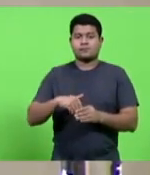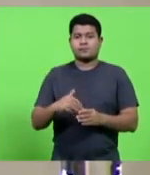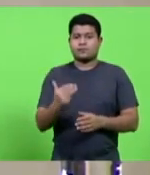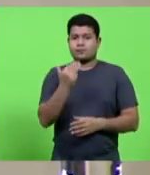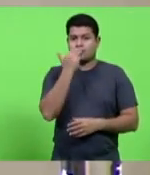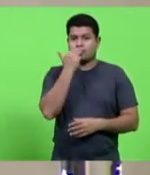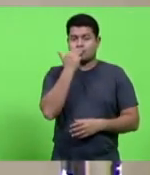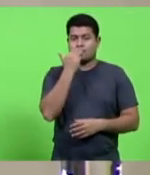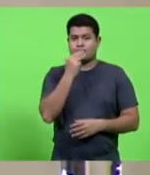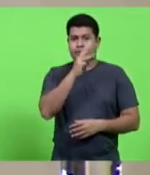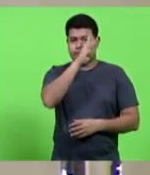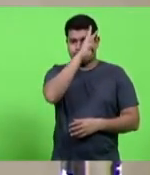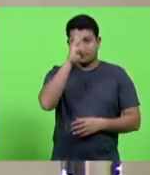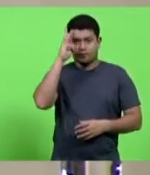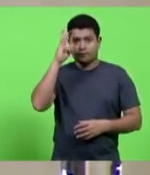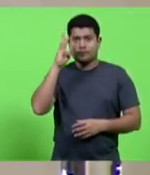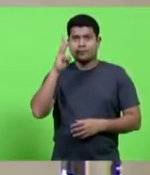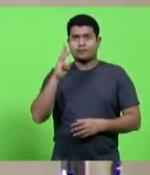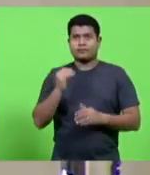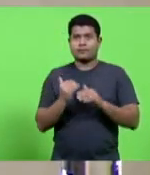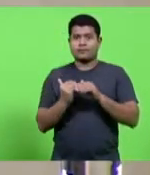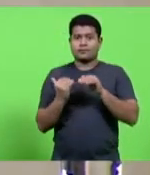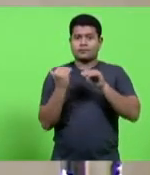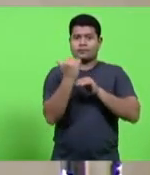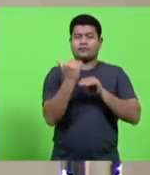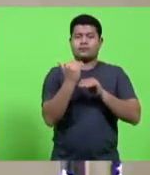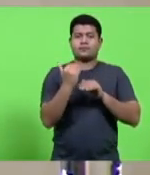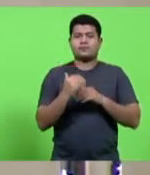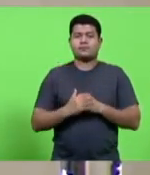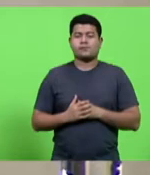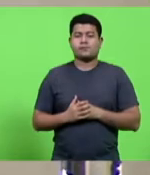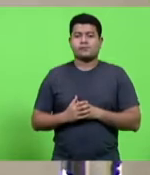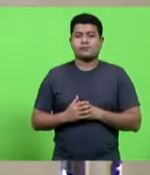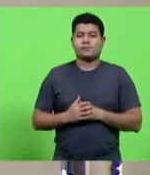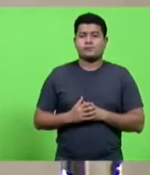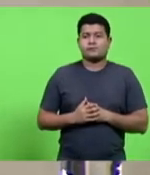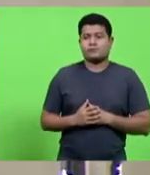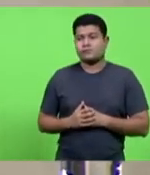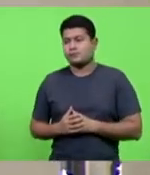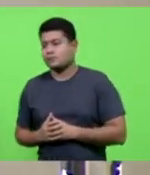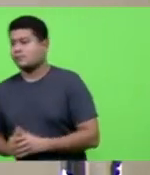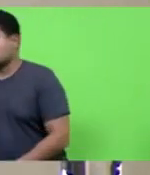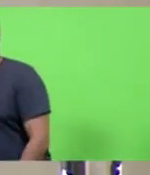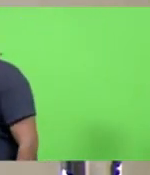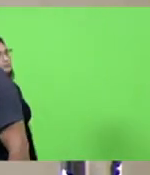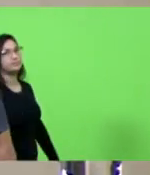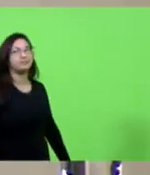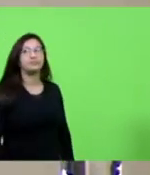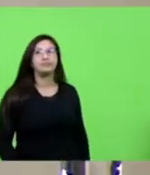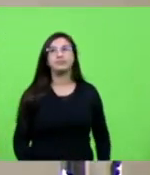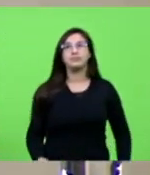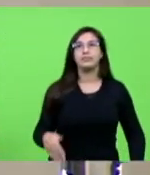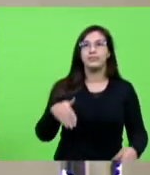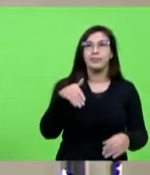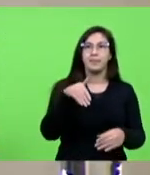deputado Valnei Weber, aprovado por unanimidade. Votação da redação final do